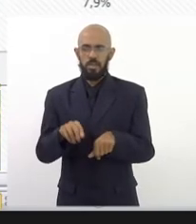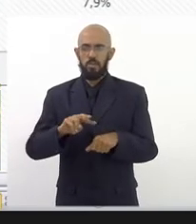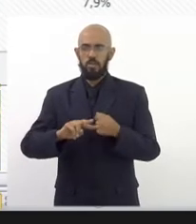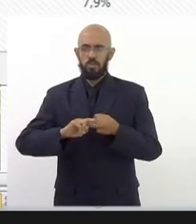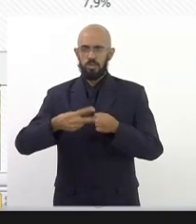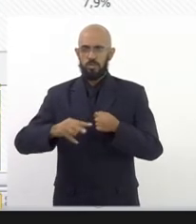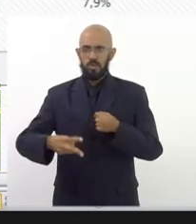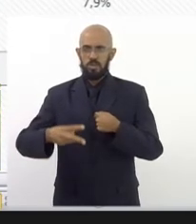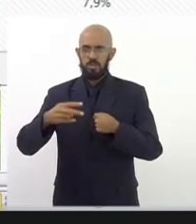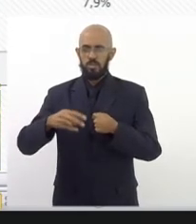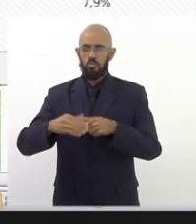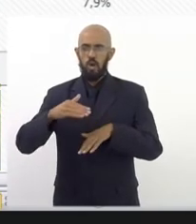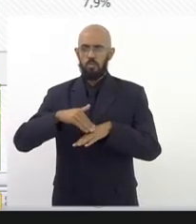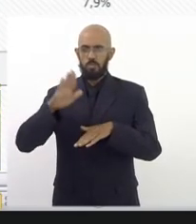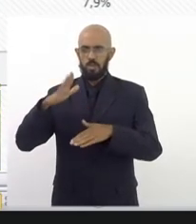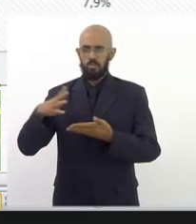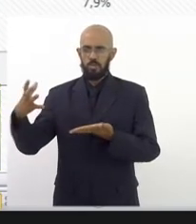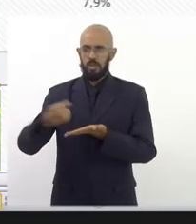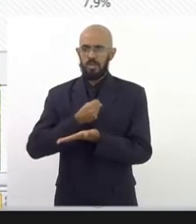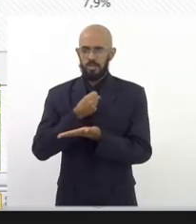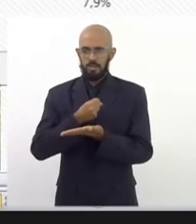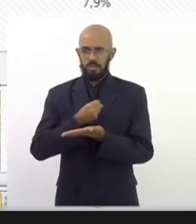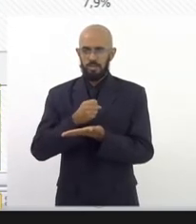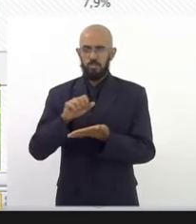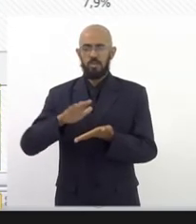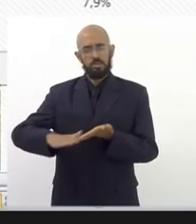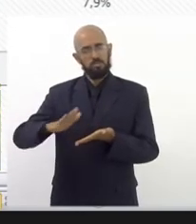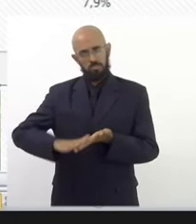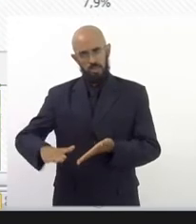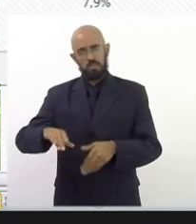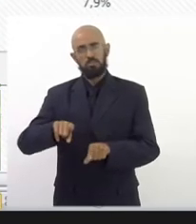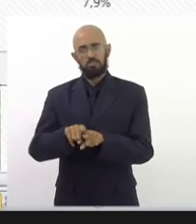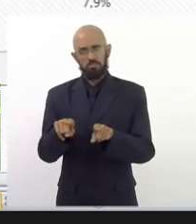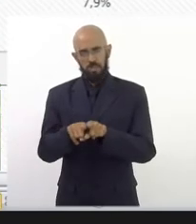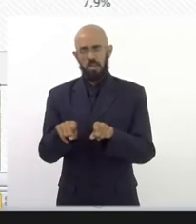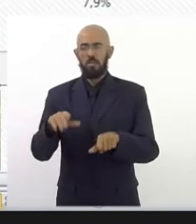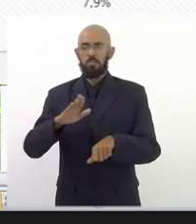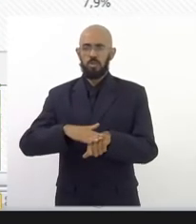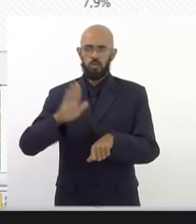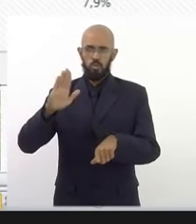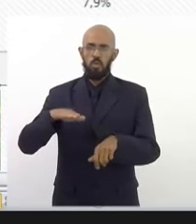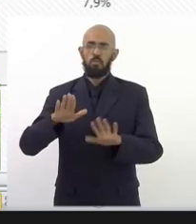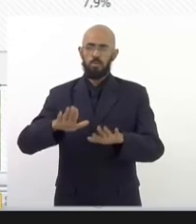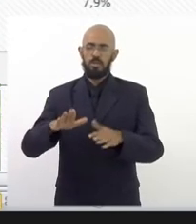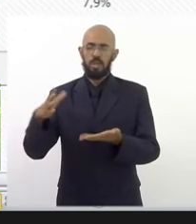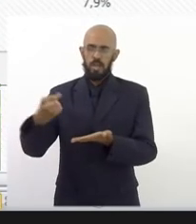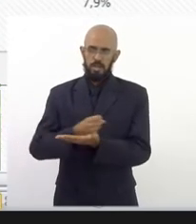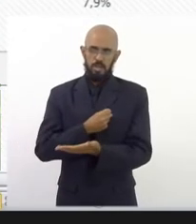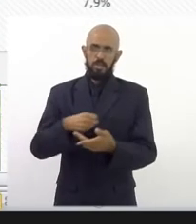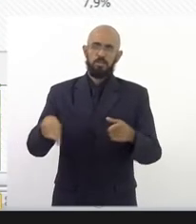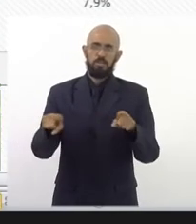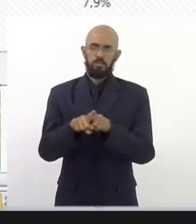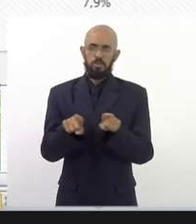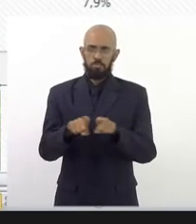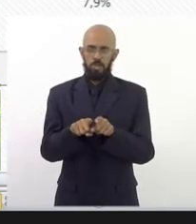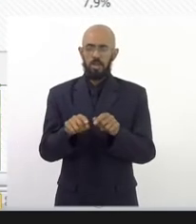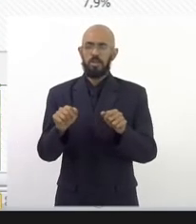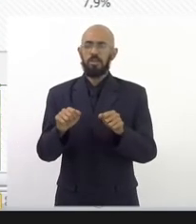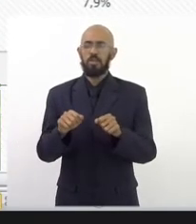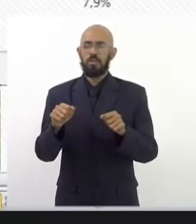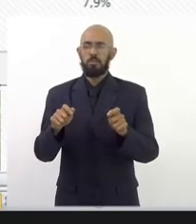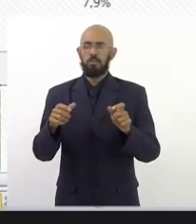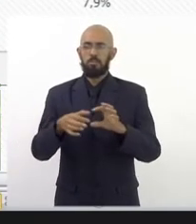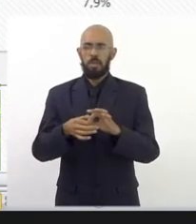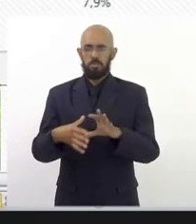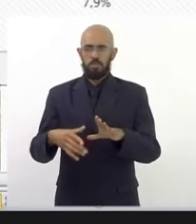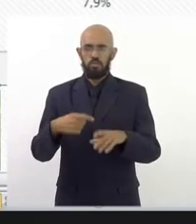arrecadação. Ainda que a despesa tenha aumentado também, mas a arrecadação aumentou acima, o que nos permitiu fazer um resultado, um